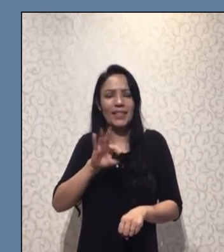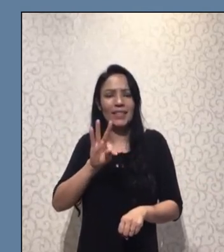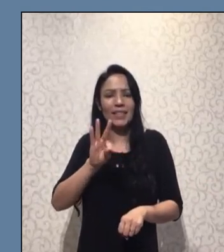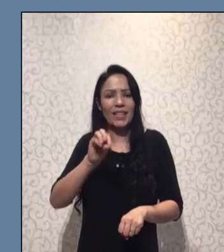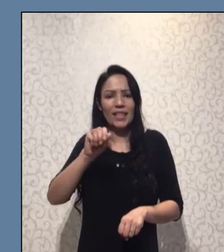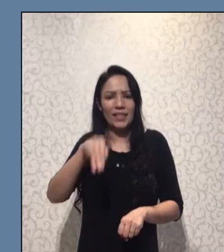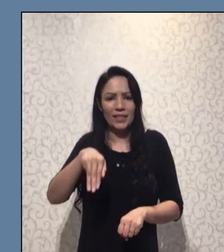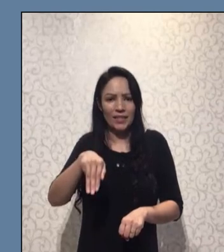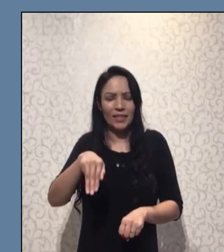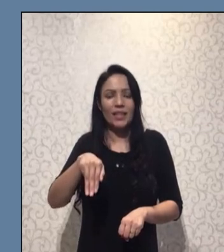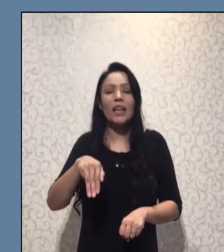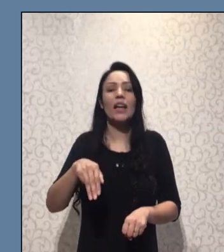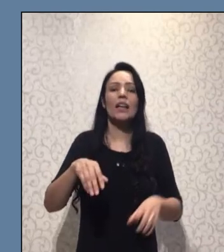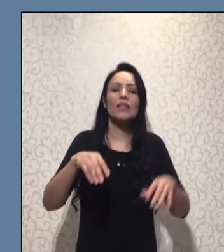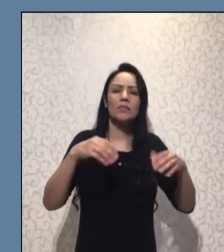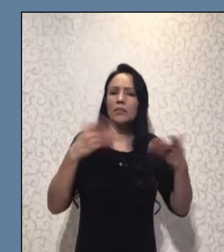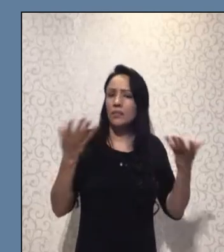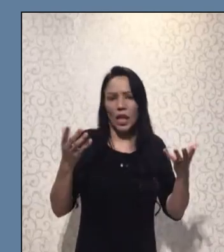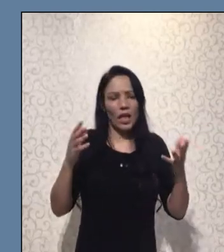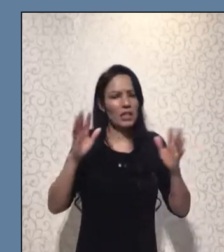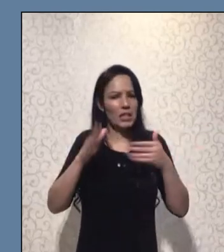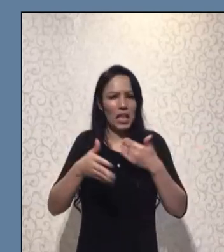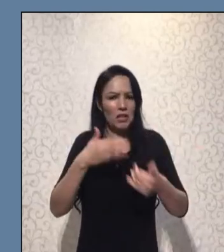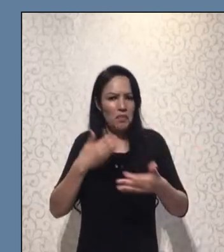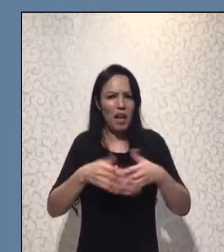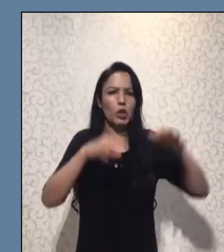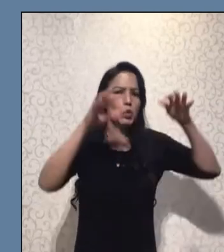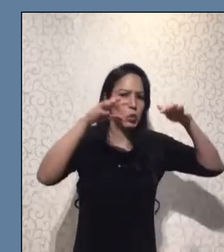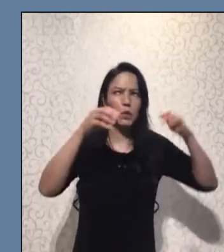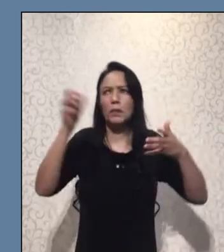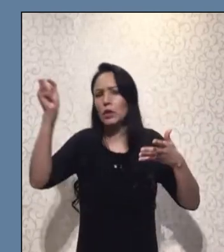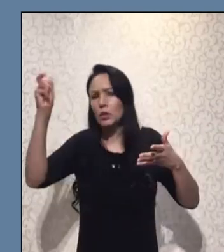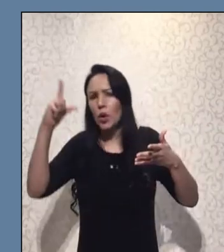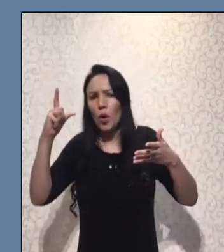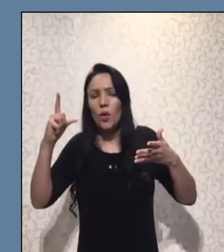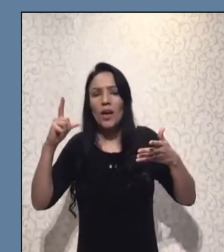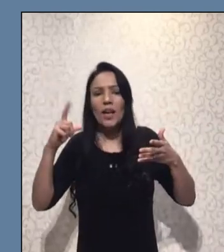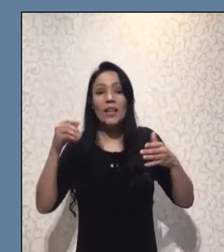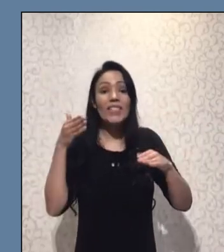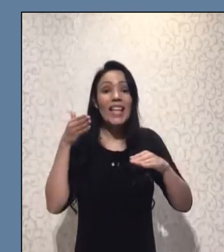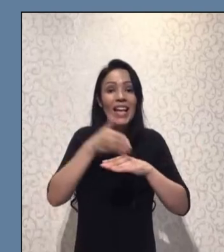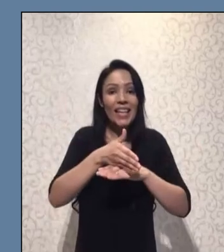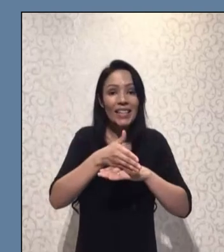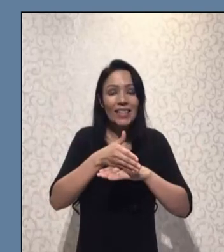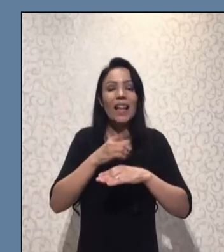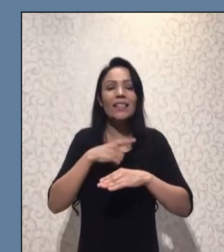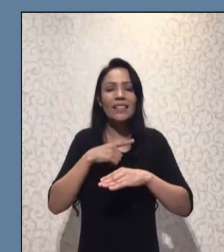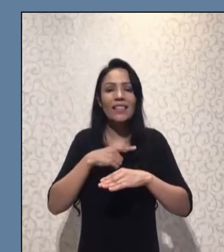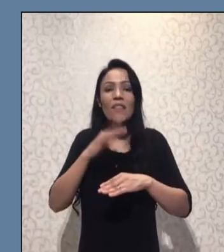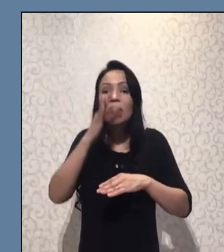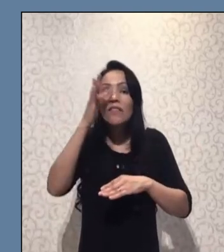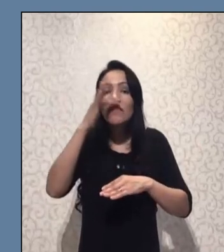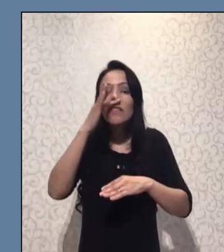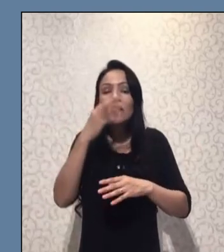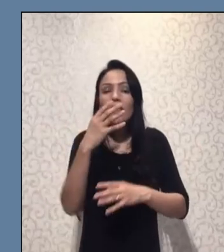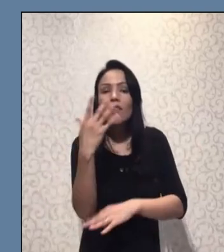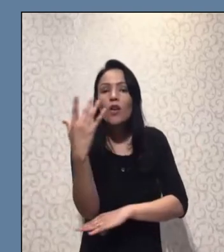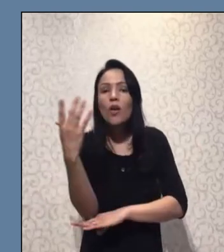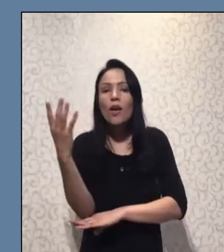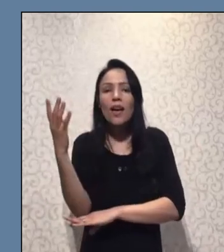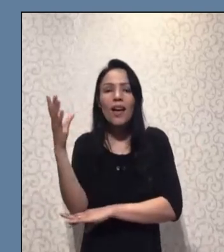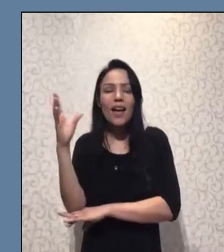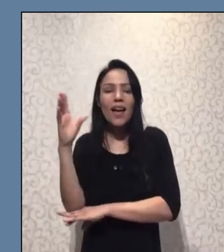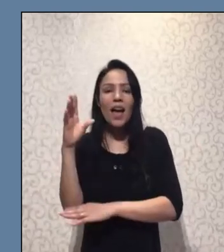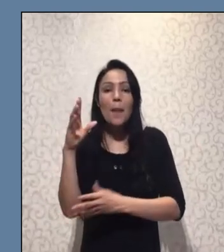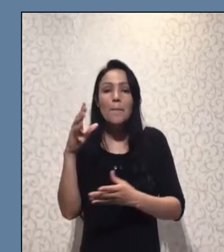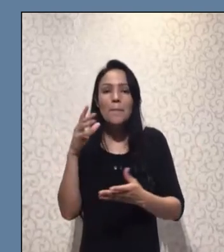sol, esteja nevando ou não, sempre tem flores brancas no hall de entrada do Metropolitan, certo? Porque